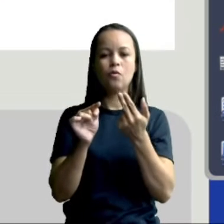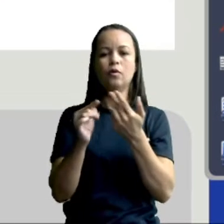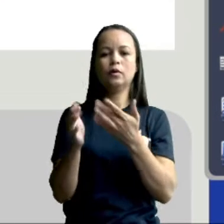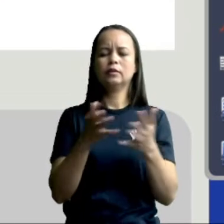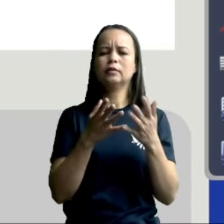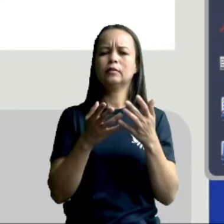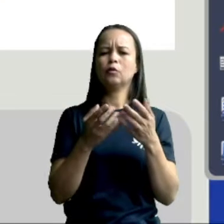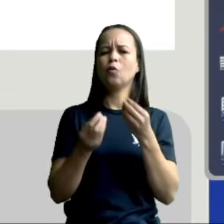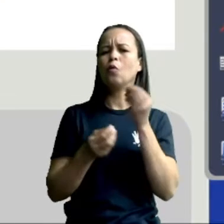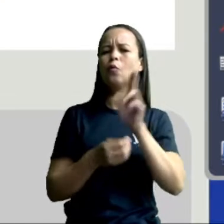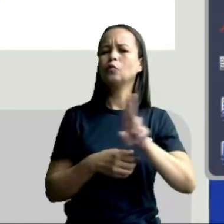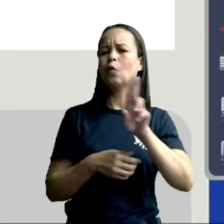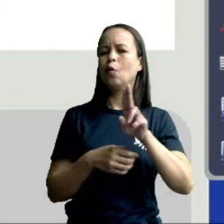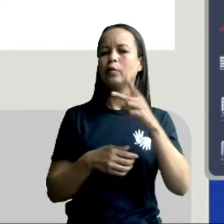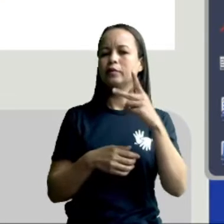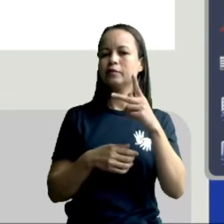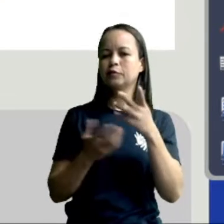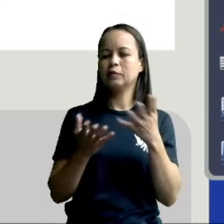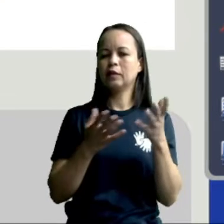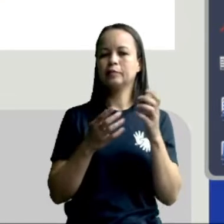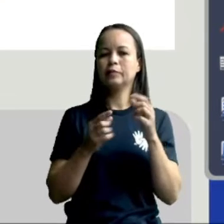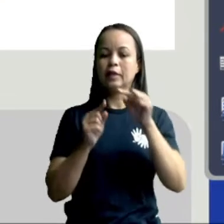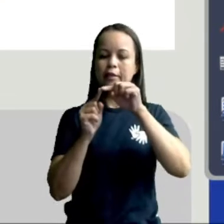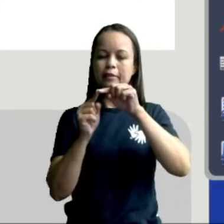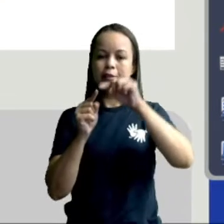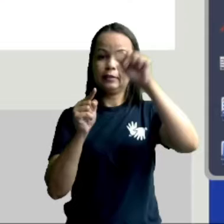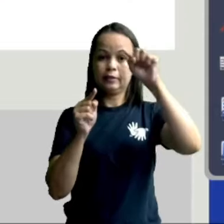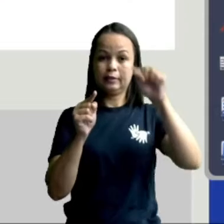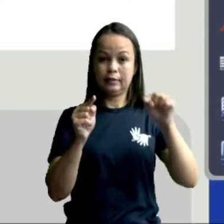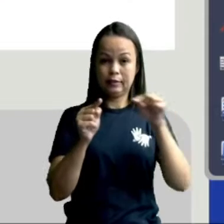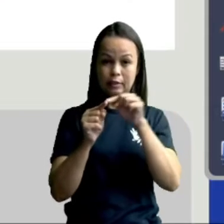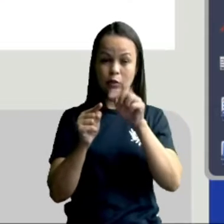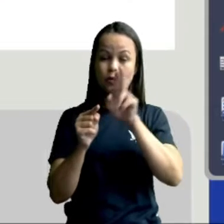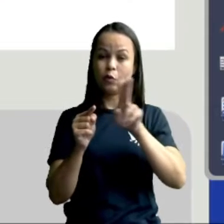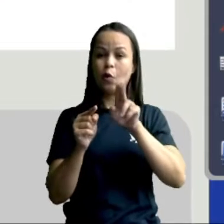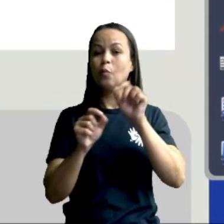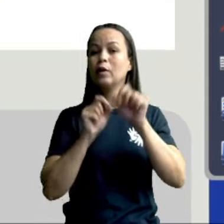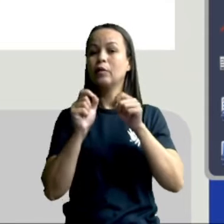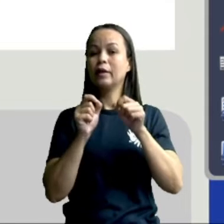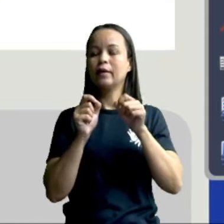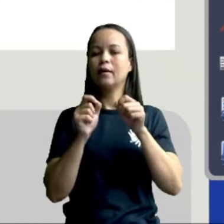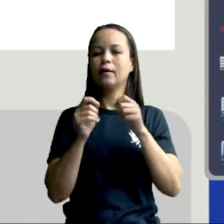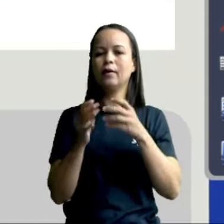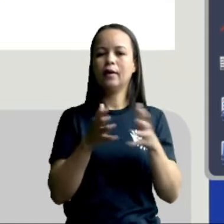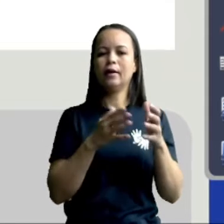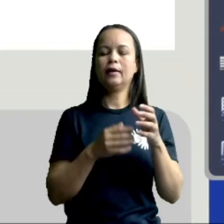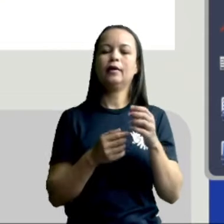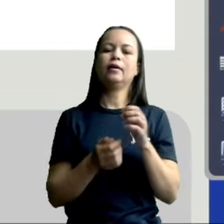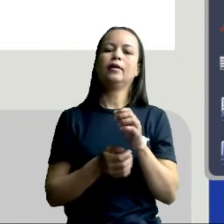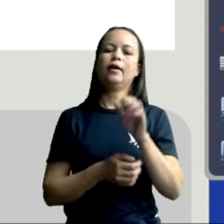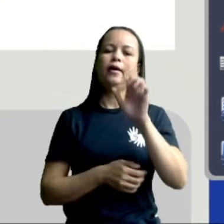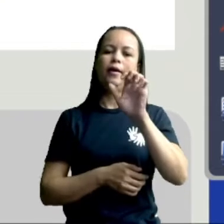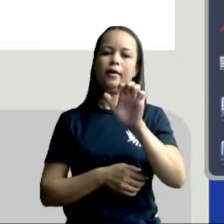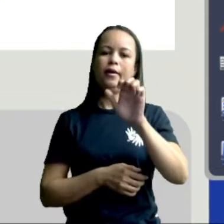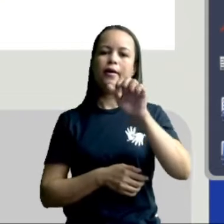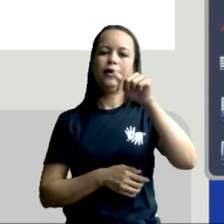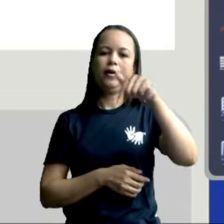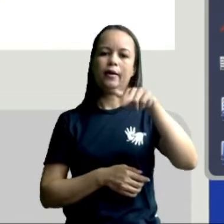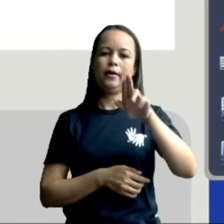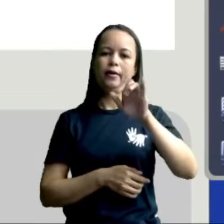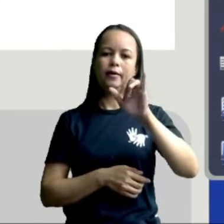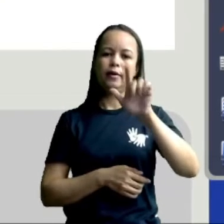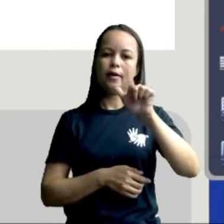como a gente chama esse triângulo, gente? Se o triângulo tem os lados todos iguais, ele é chamado de triângulo